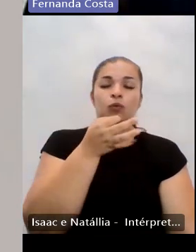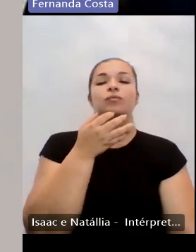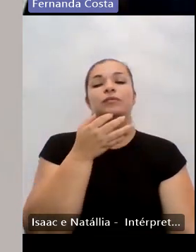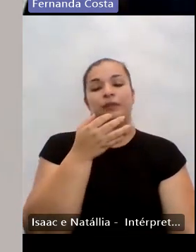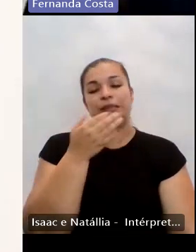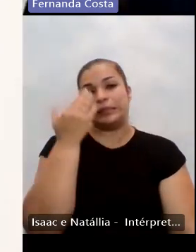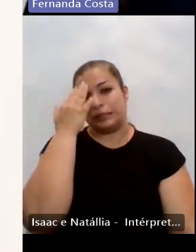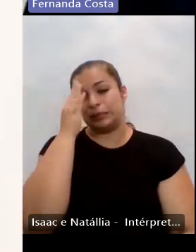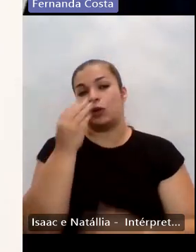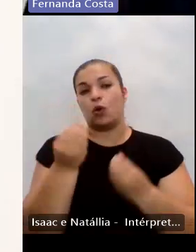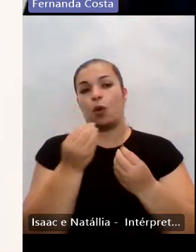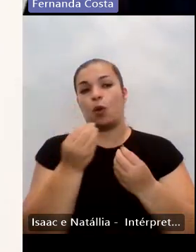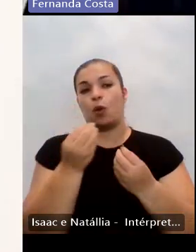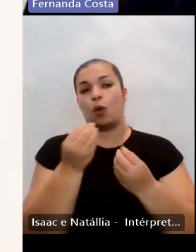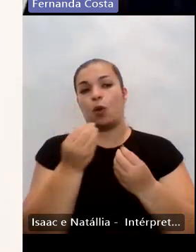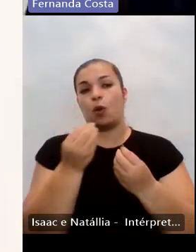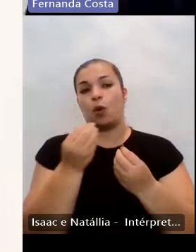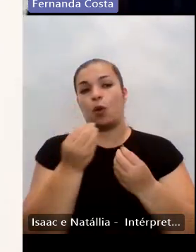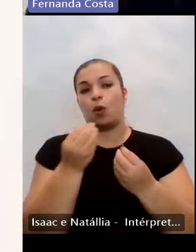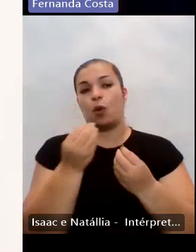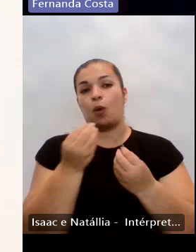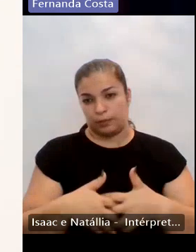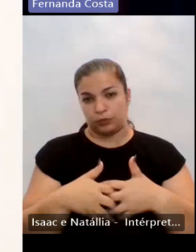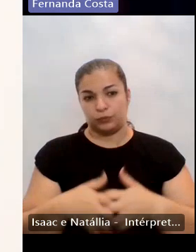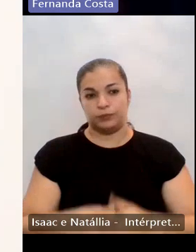de funcionamento.